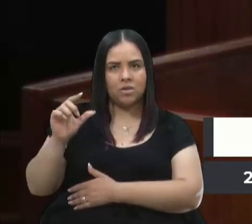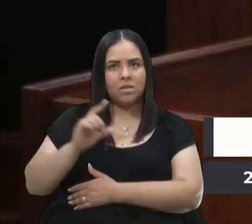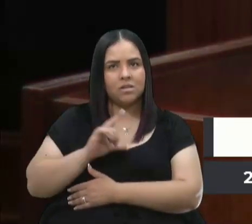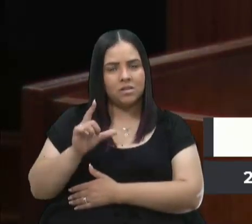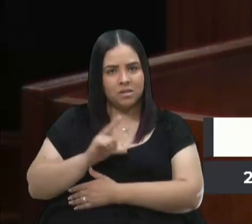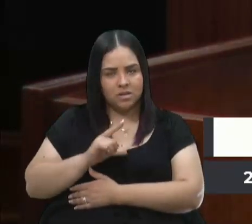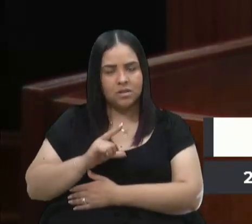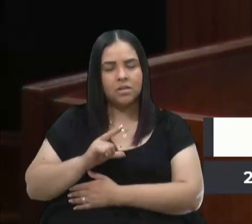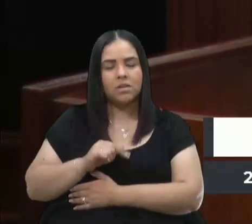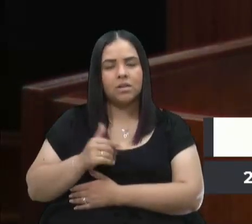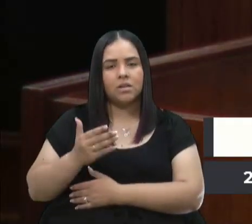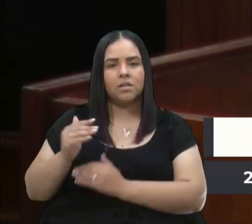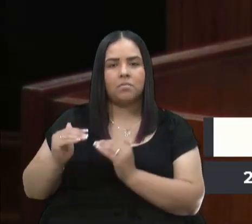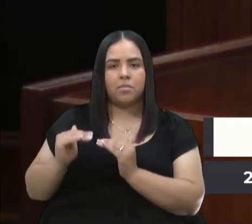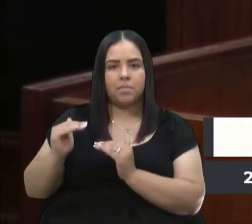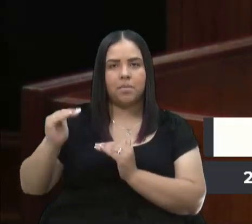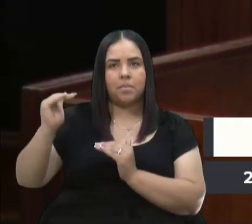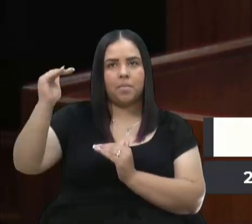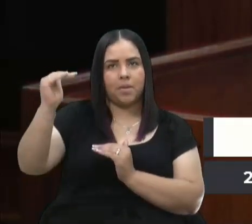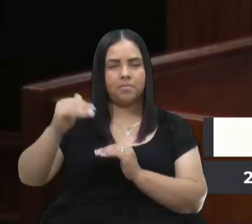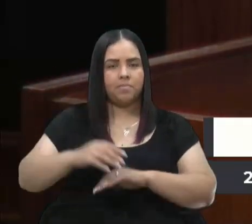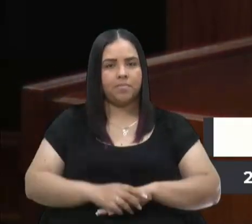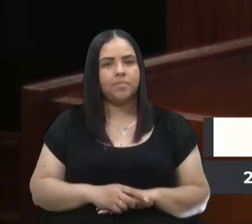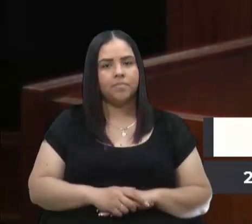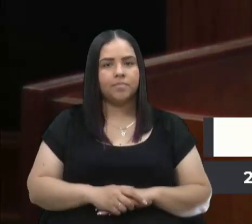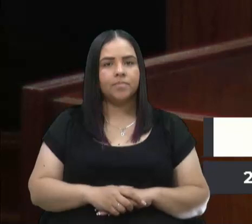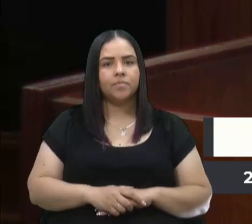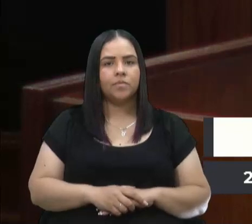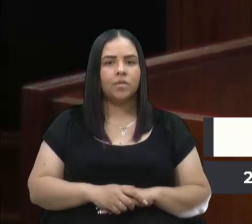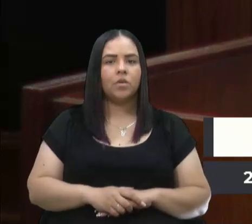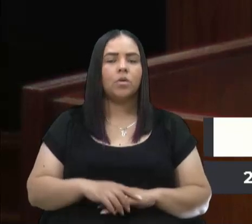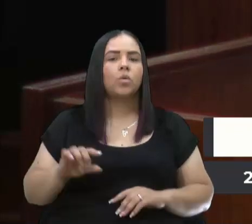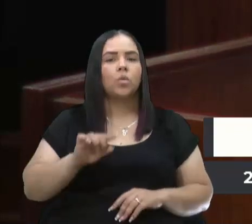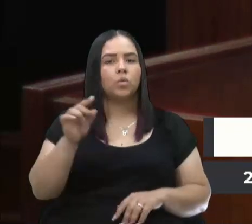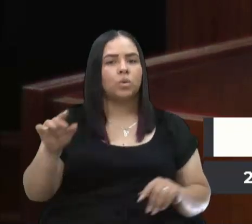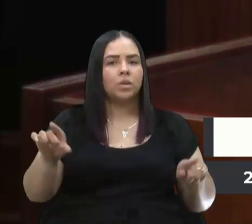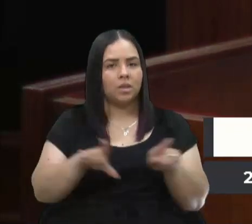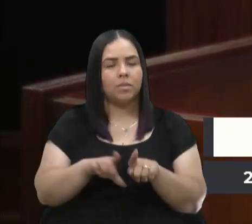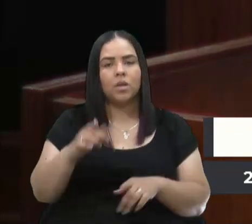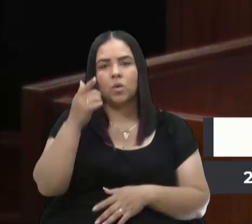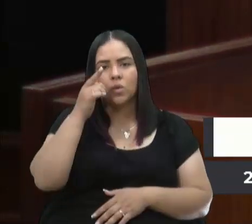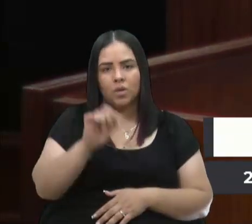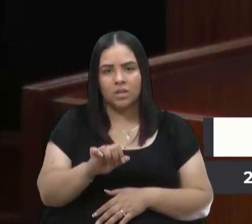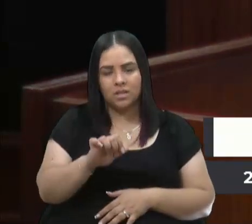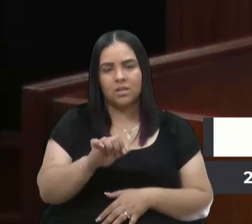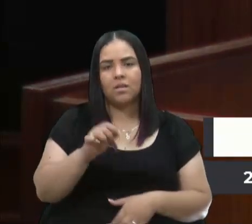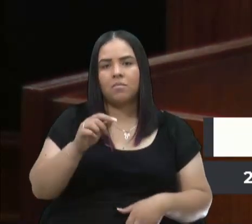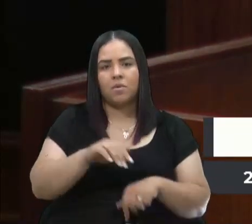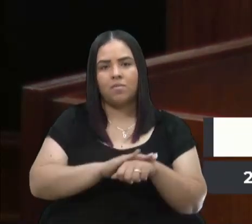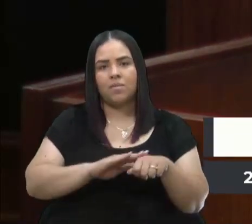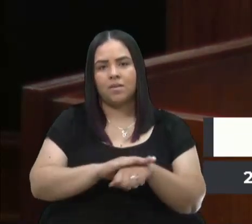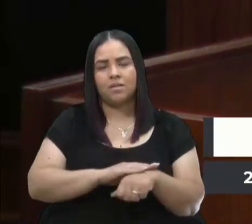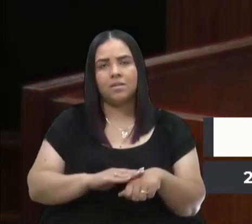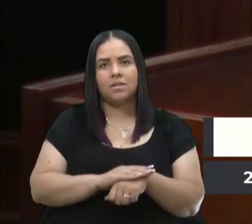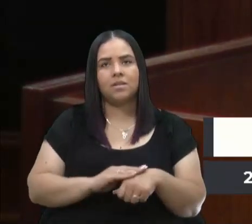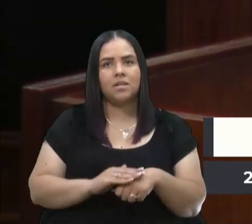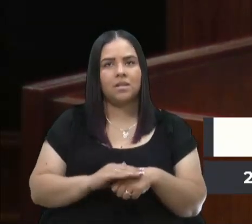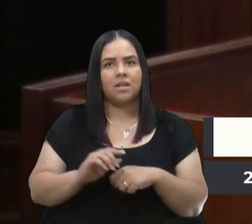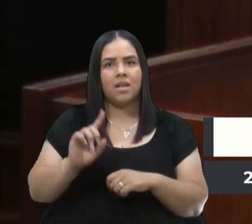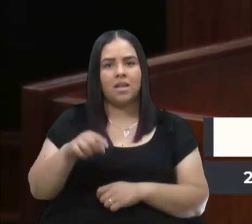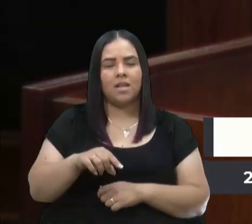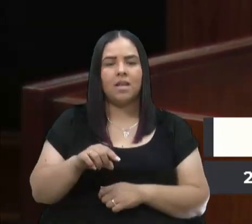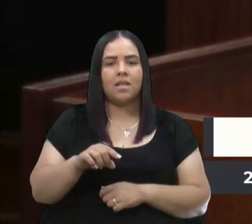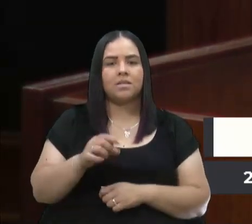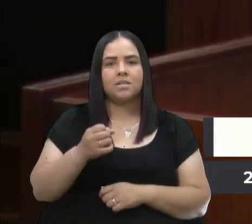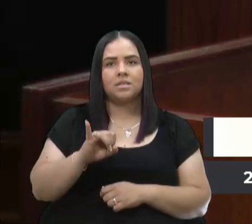imunidade e assim por diante. Outro ponto que eu considero uma conquista do diálogo e do entendimento foram as alíquotas escalonadas para